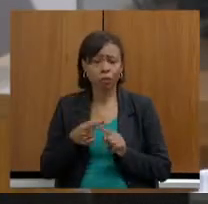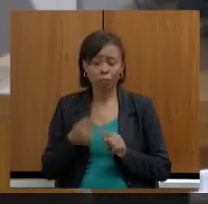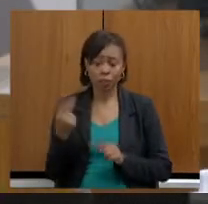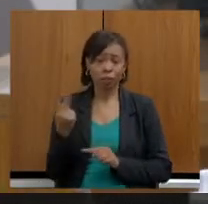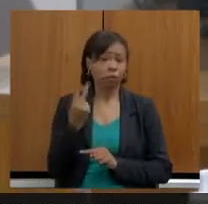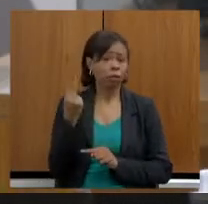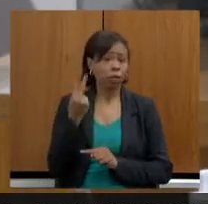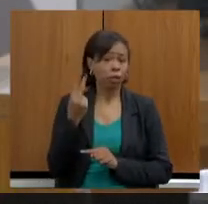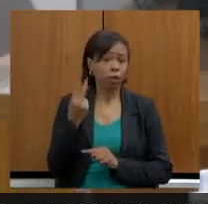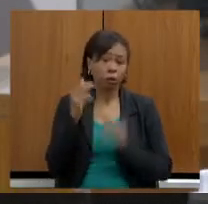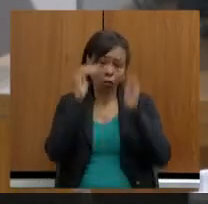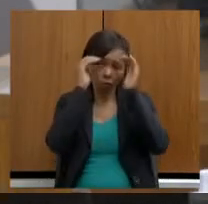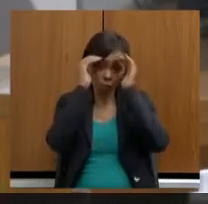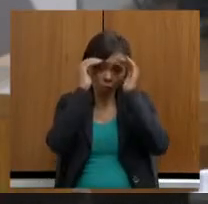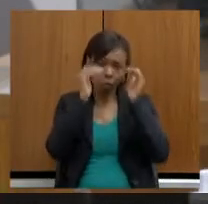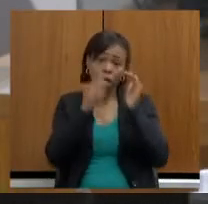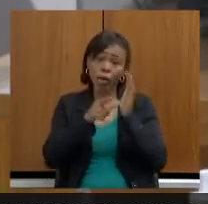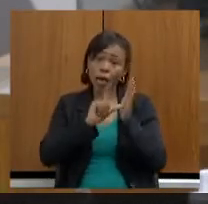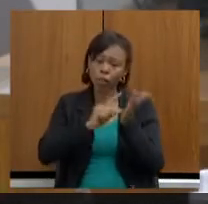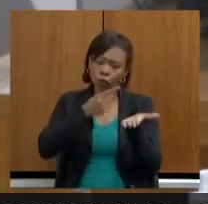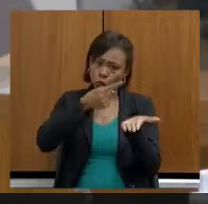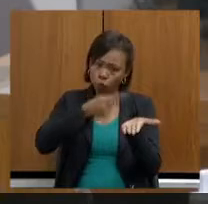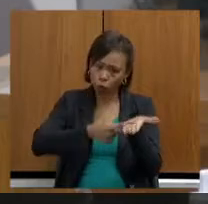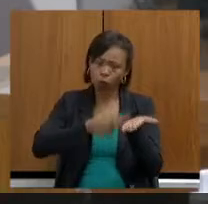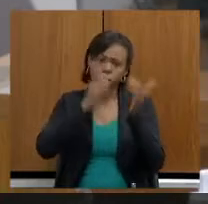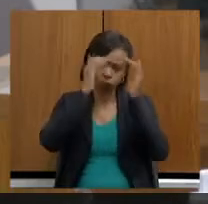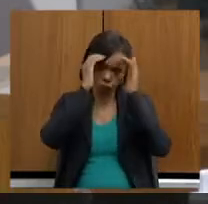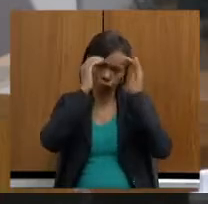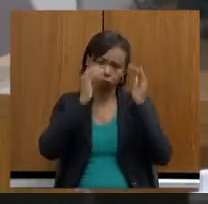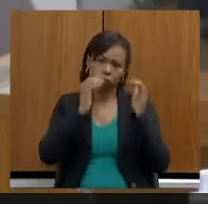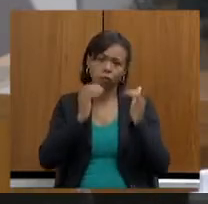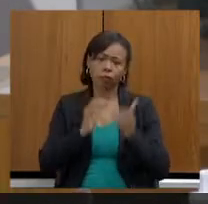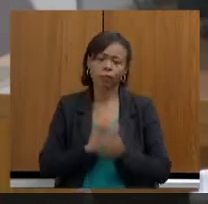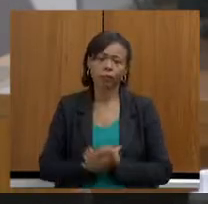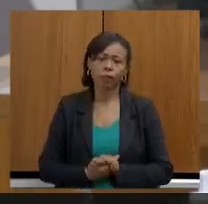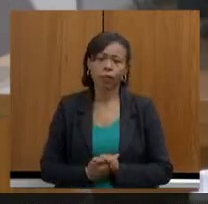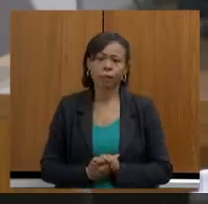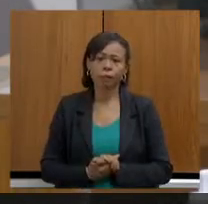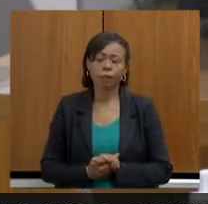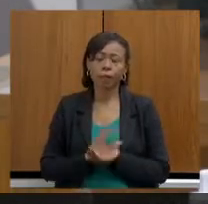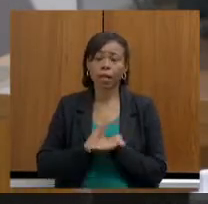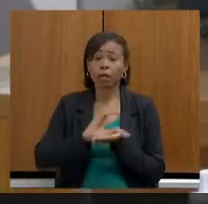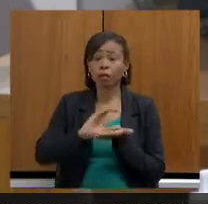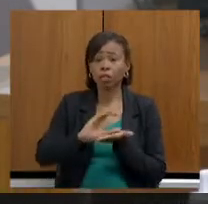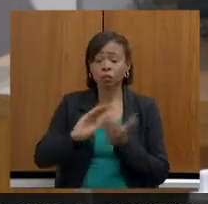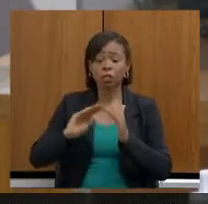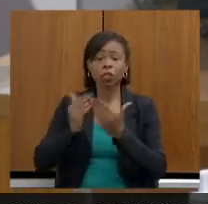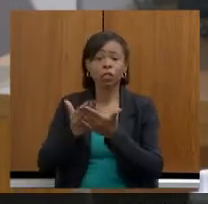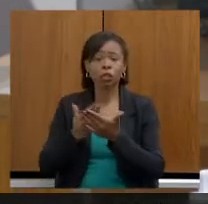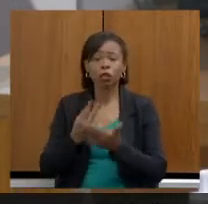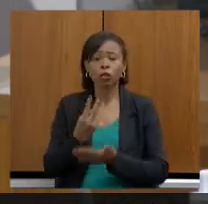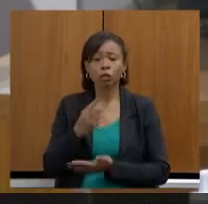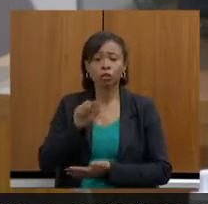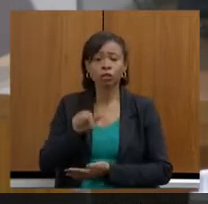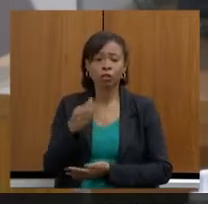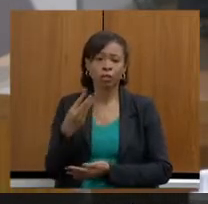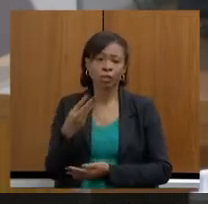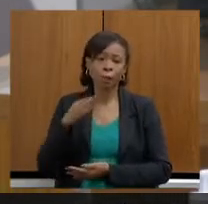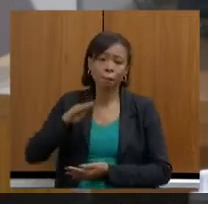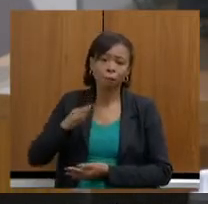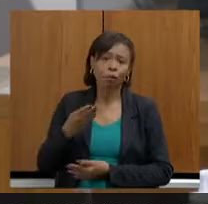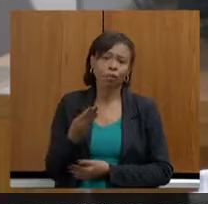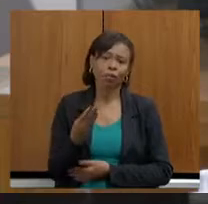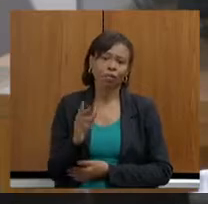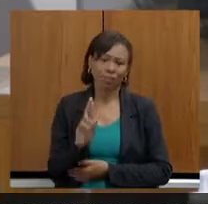cumprir o que foi combinado e está sendo feito os investimentos nas escolas 2,3 bilhões